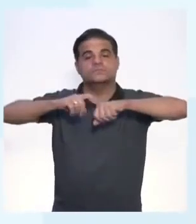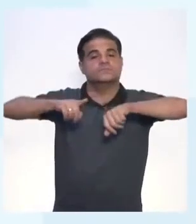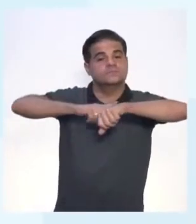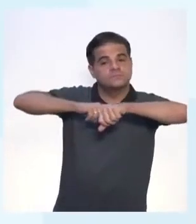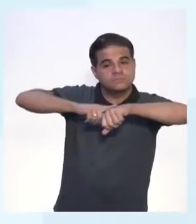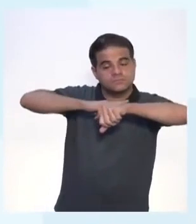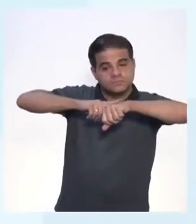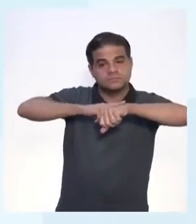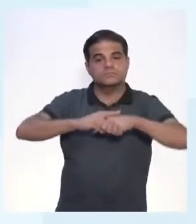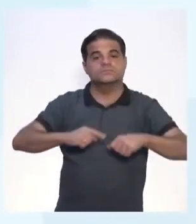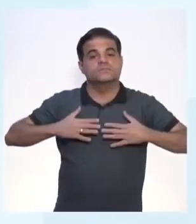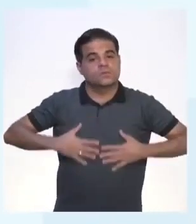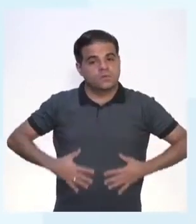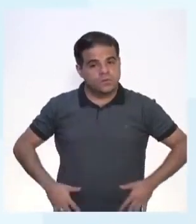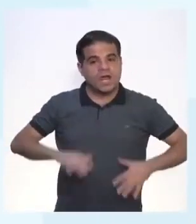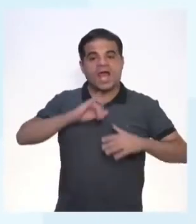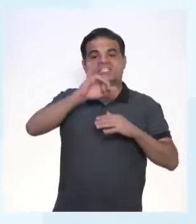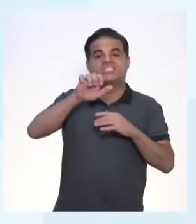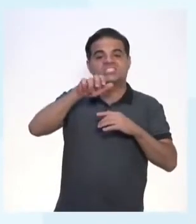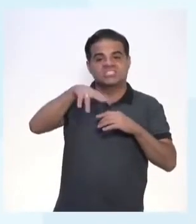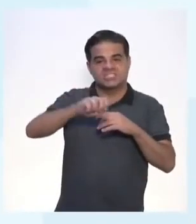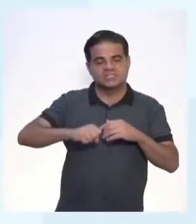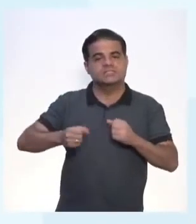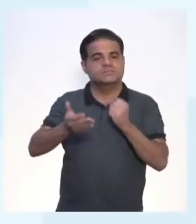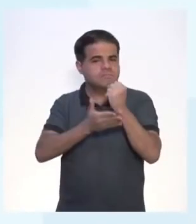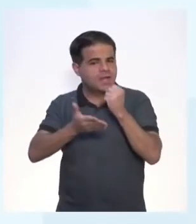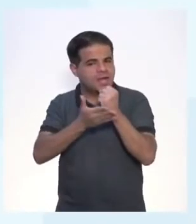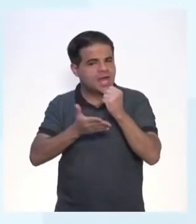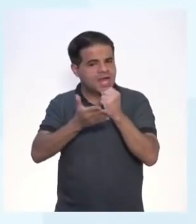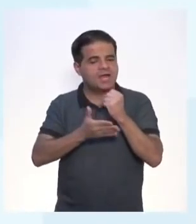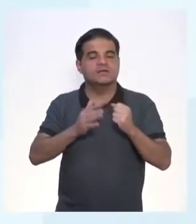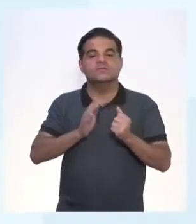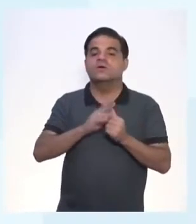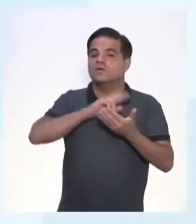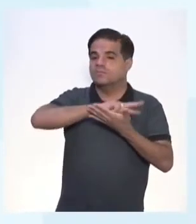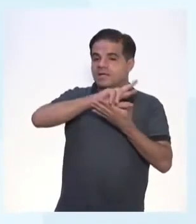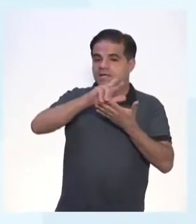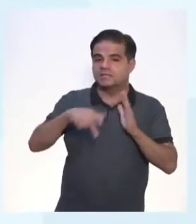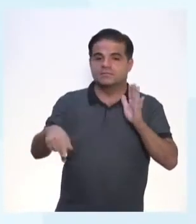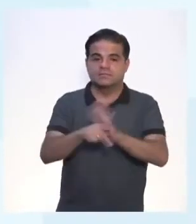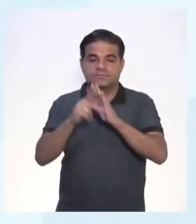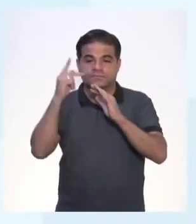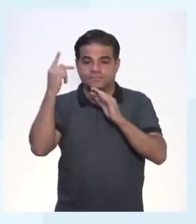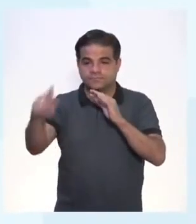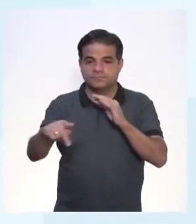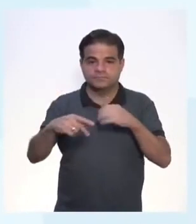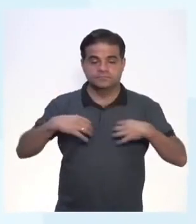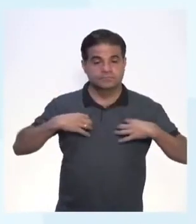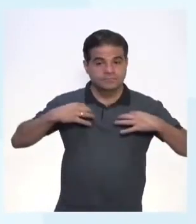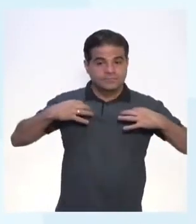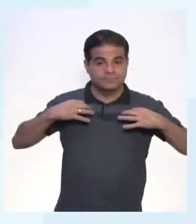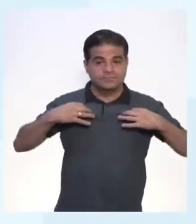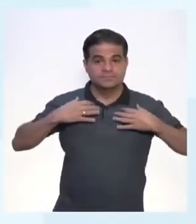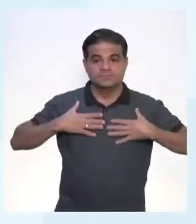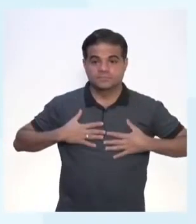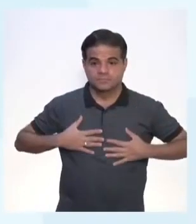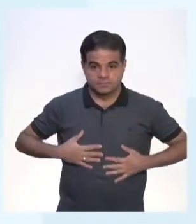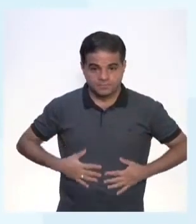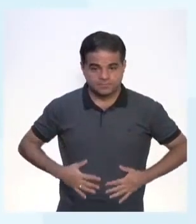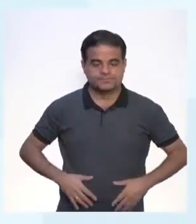aderente ao jeans básico, né? Que o básico é uma característica do jeans. Camiseta bem